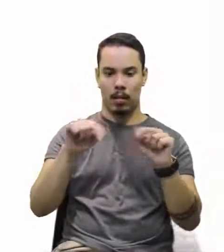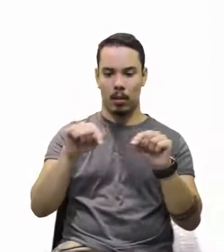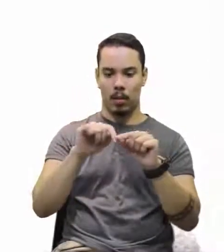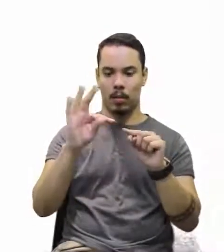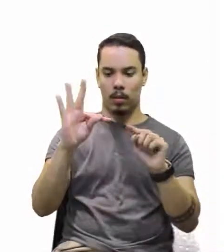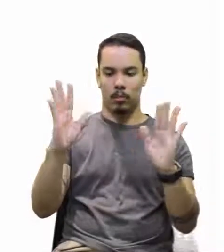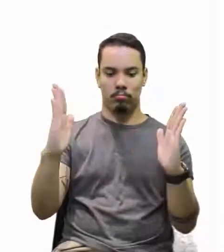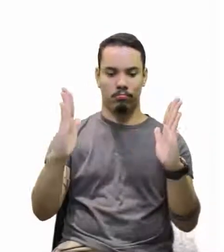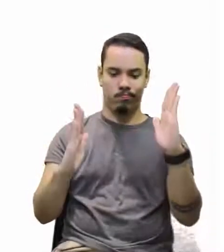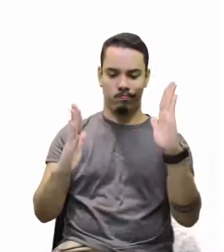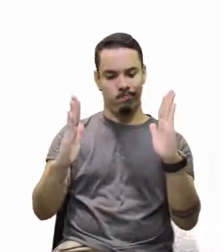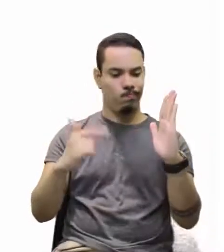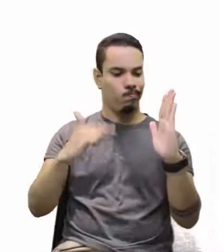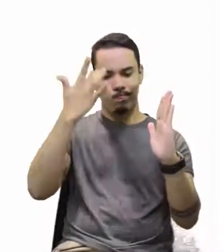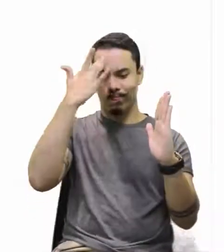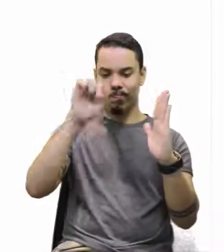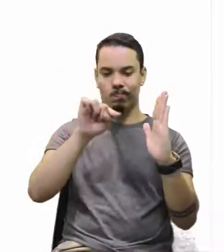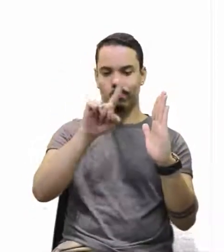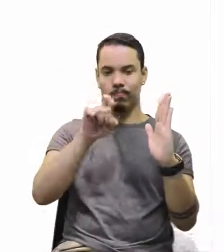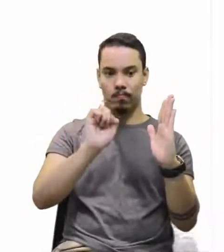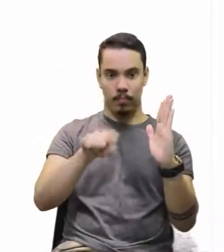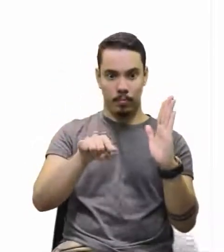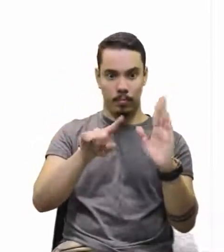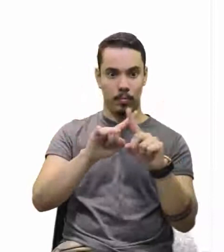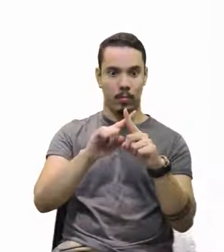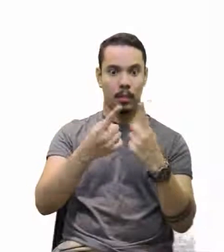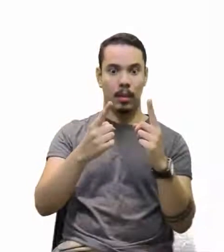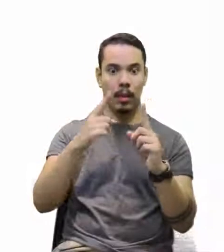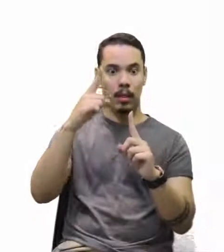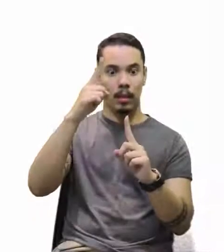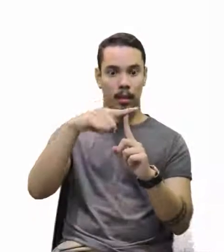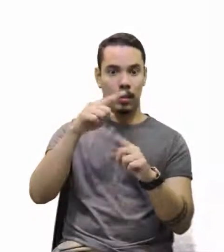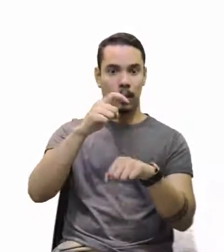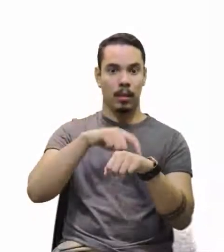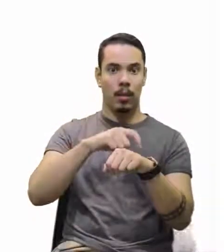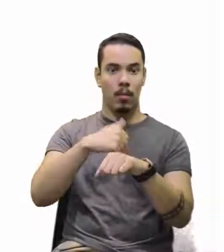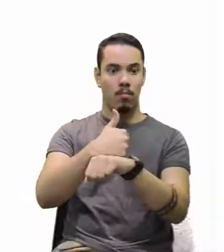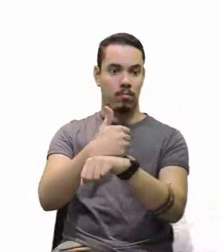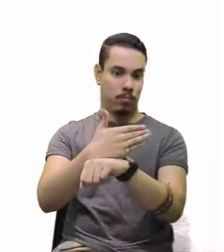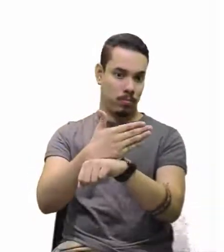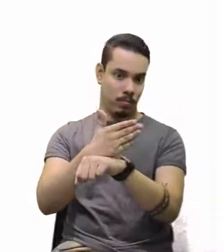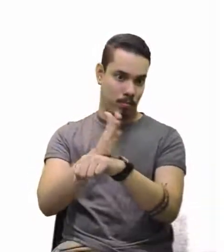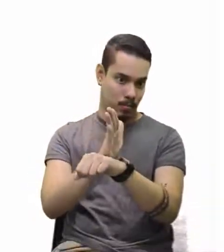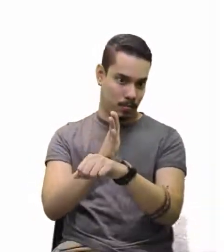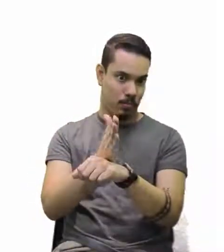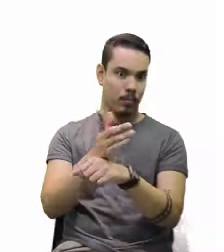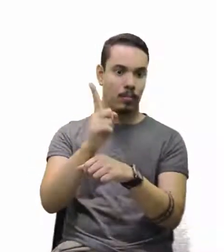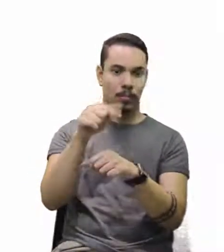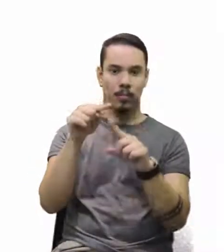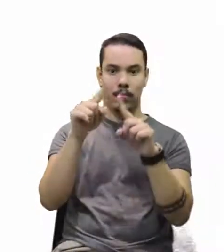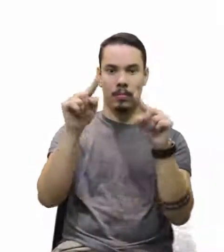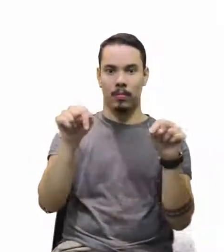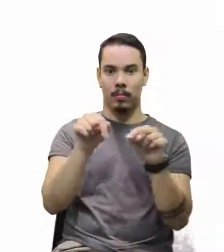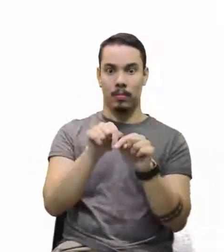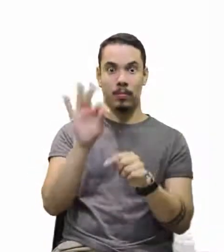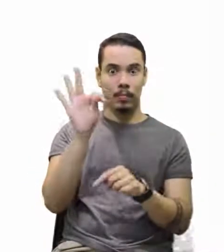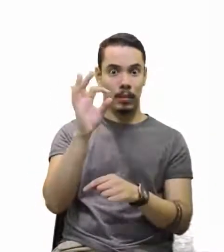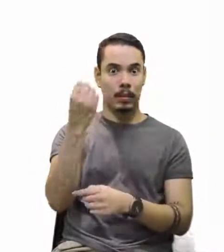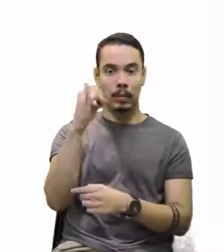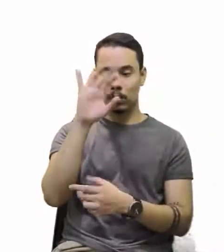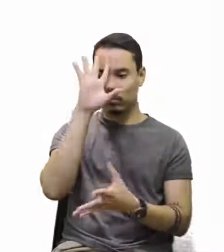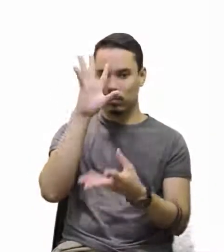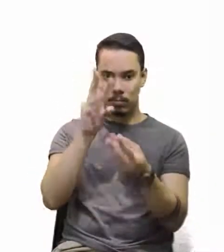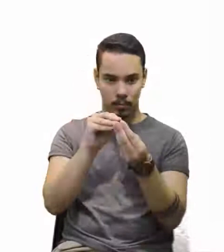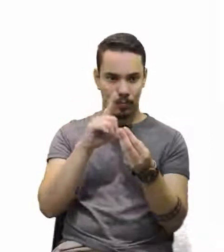T. T é o tempo instantâneo, o intervalo de tempo é delta T. Concluímos que